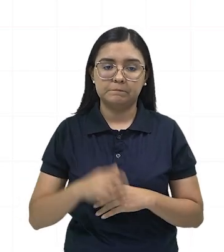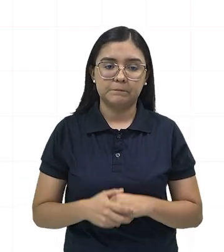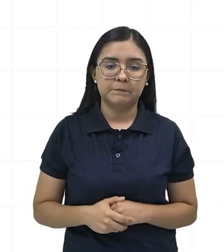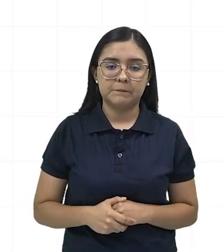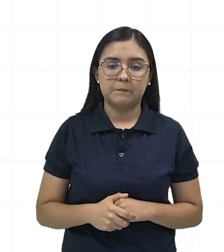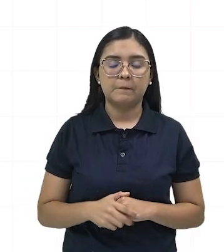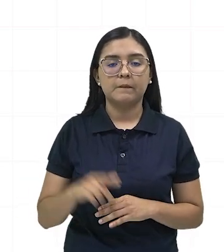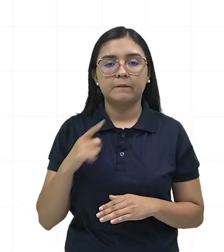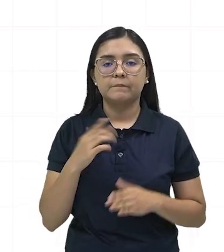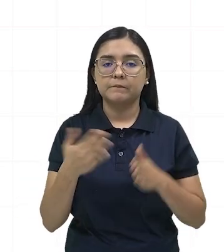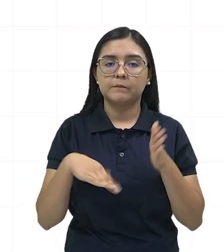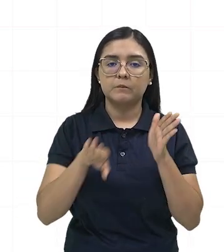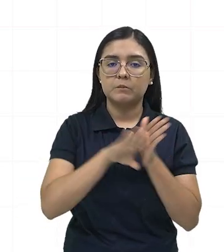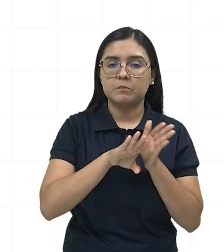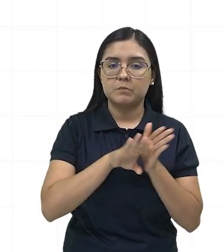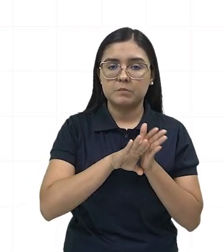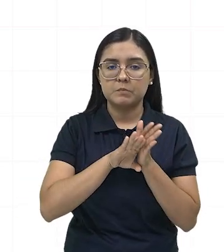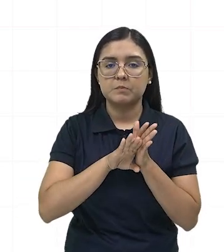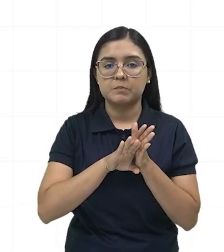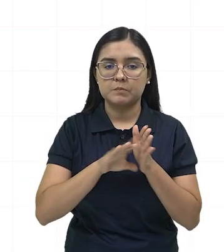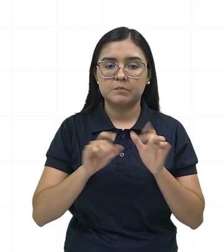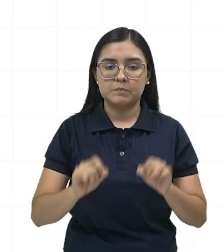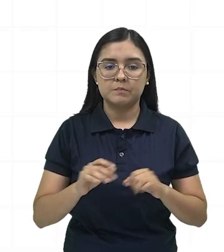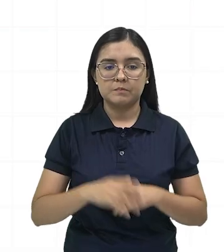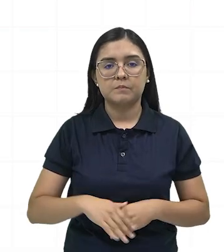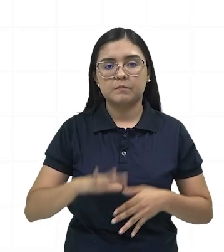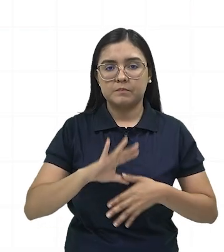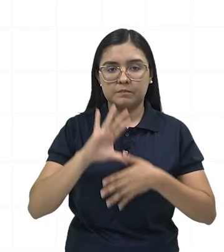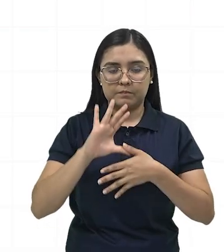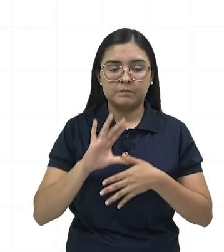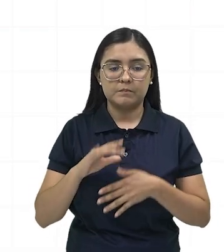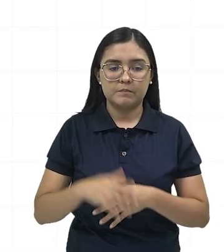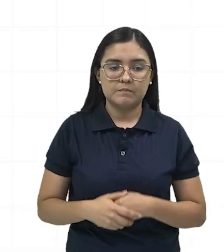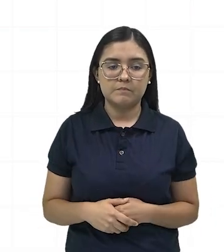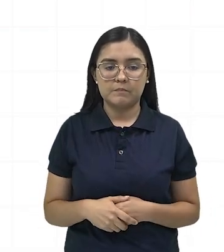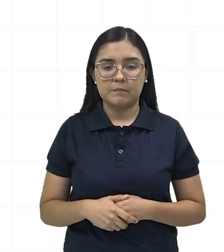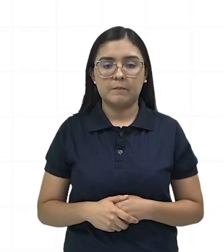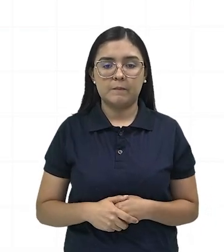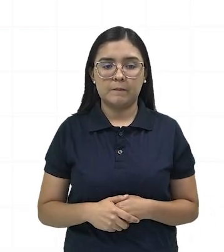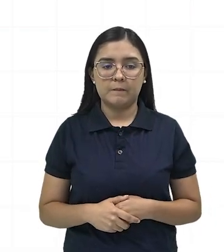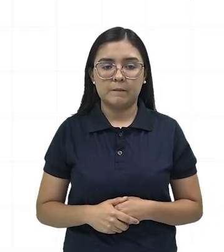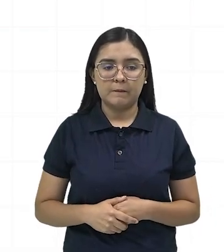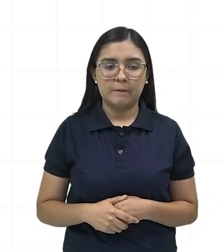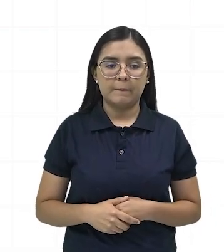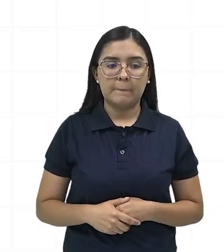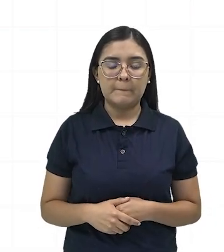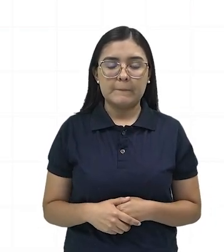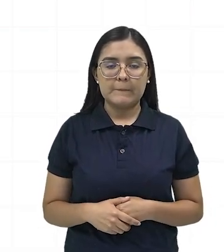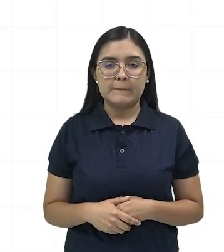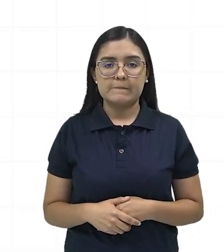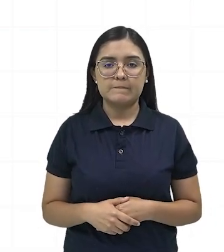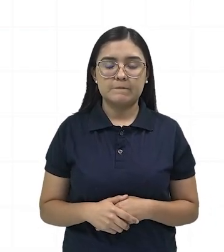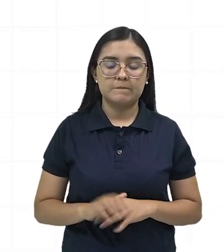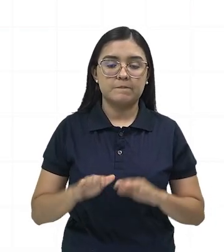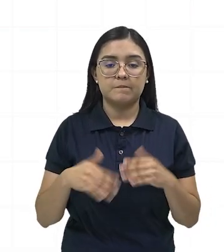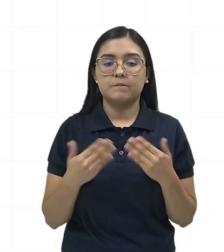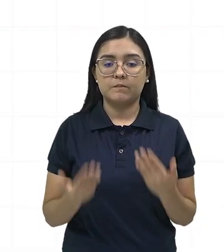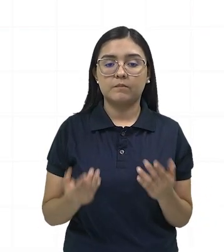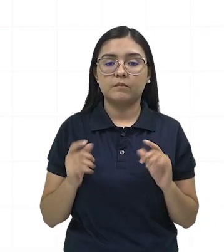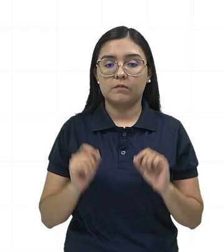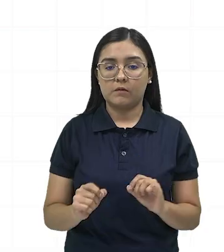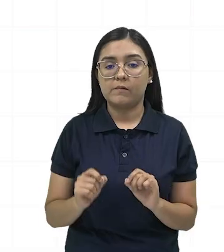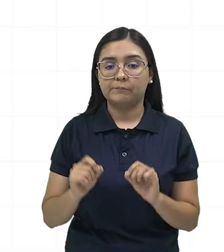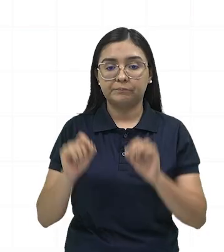eficiente por chegar ali, né, no meio da América, local que a gente vai chamar, né, de Mesoamérica. Enquanto